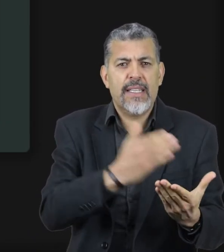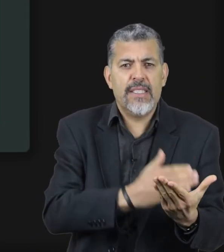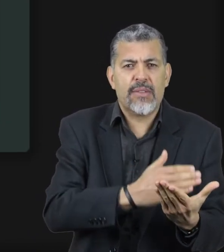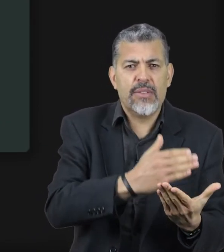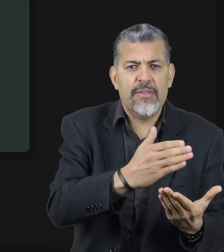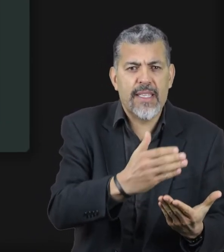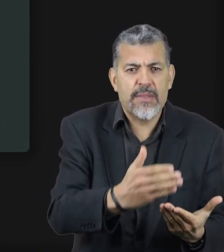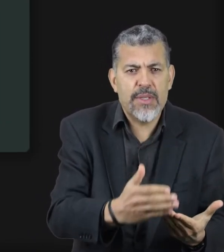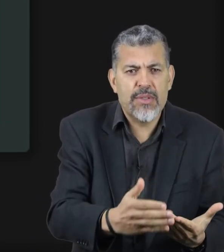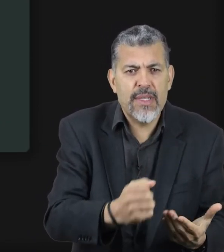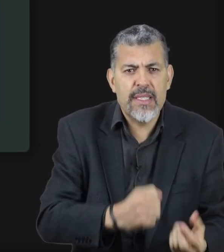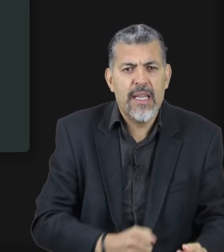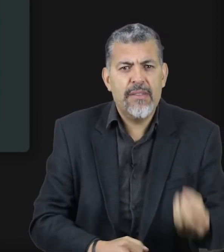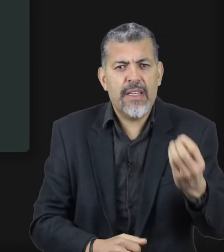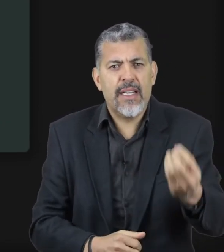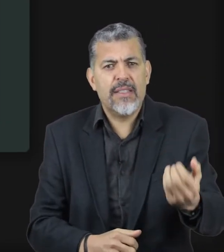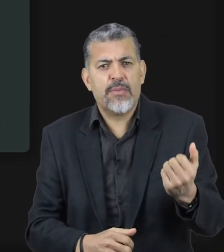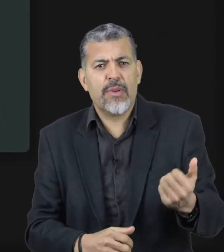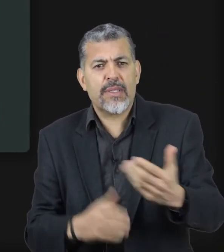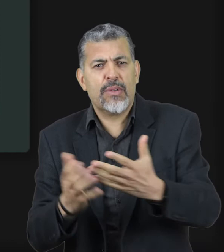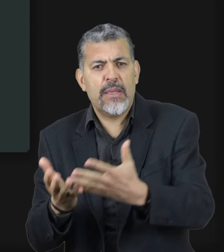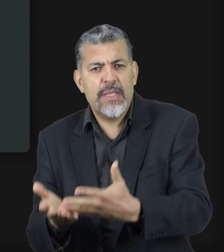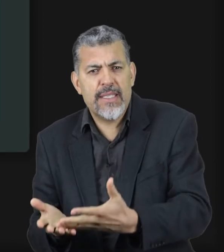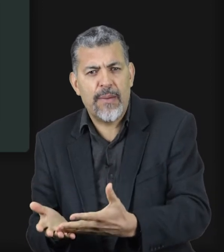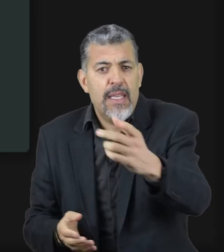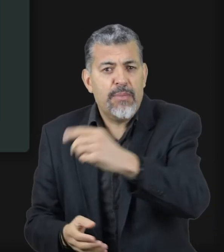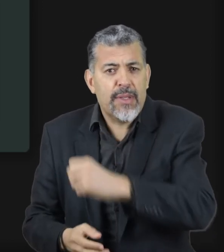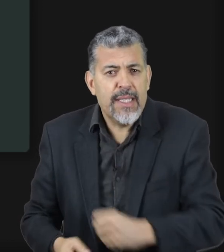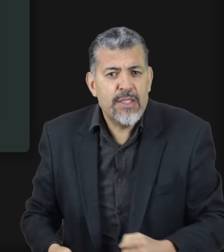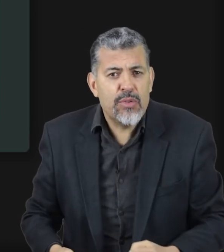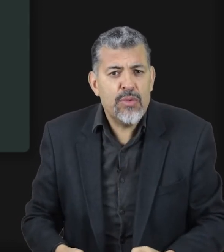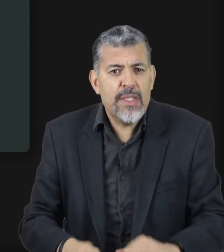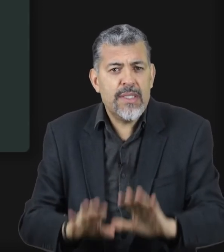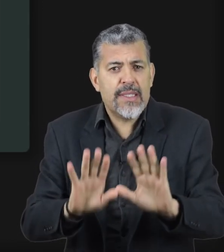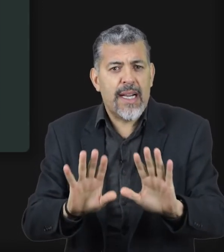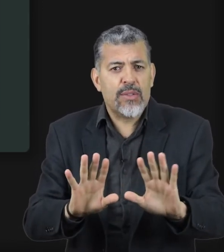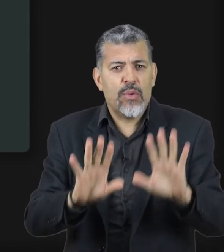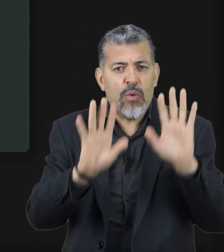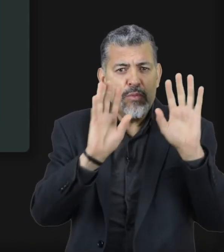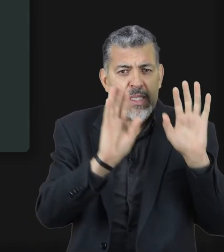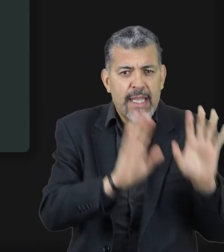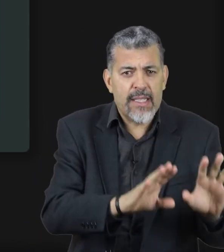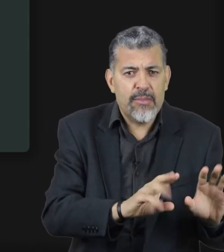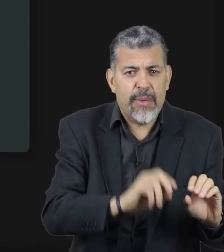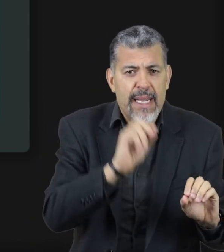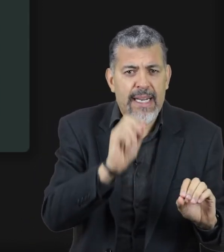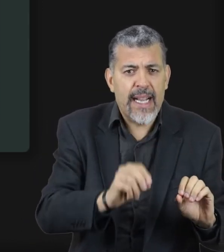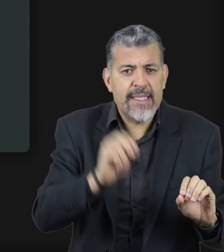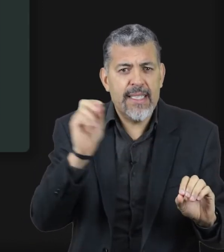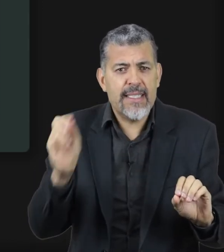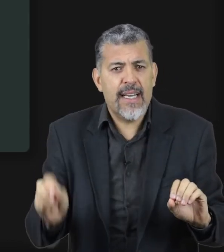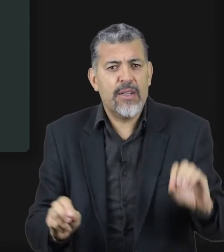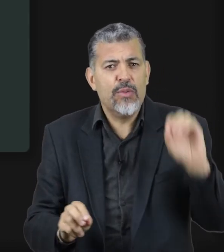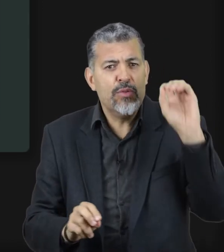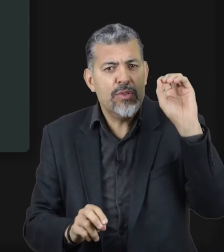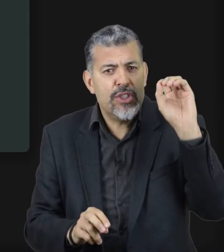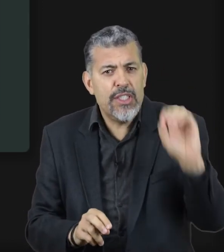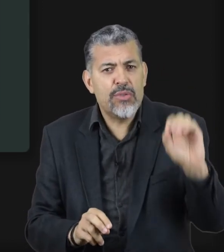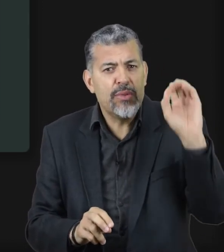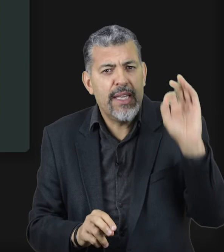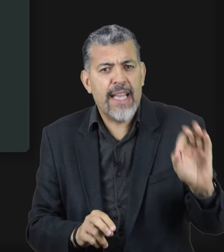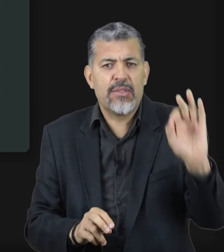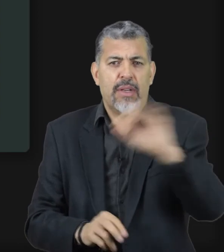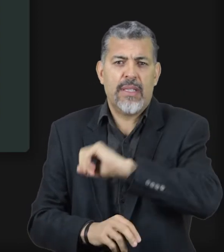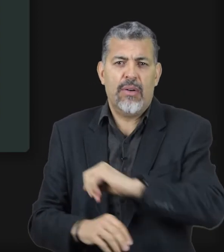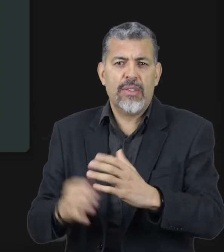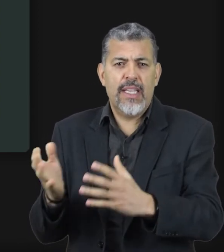e interagir com diversas pessoas, ficando exposto à contaminação. Importante tudo isso estar documentado para caracterizar o